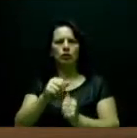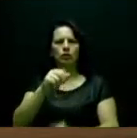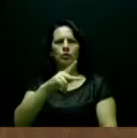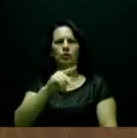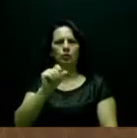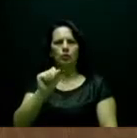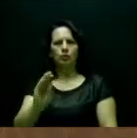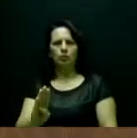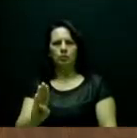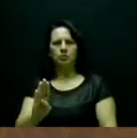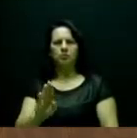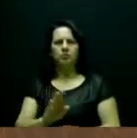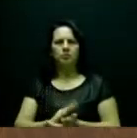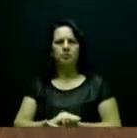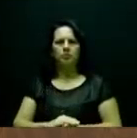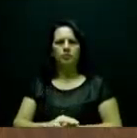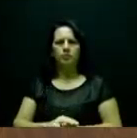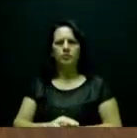PSB.